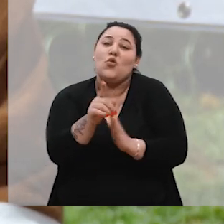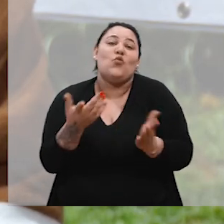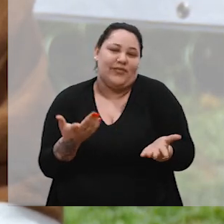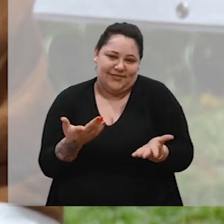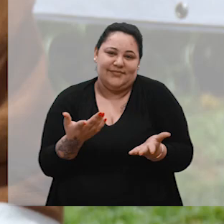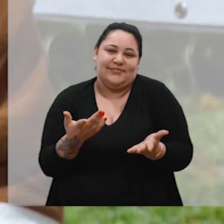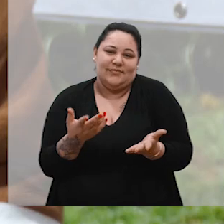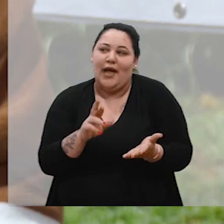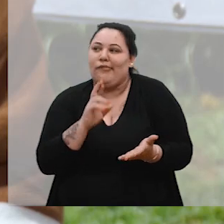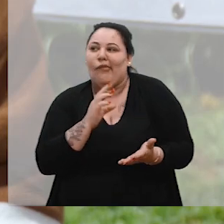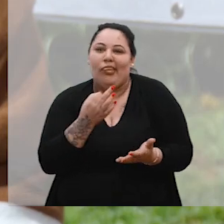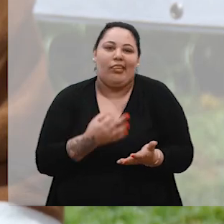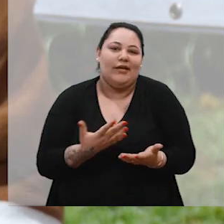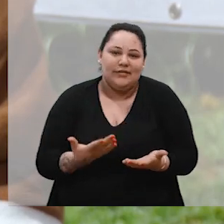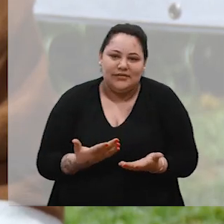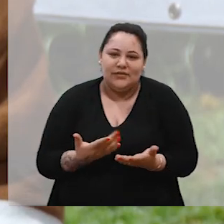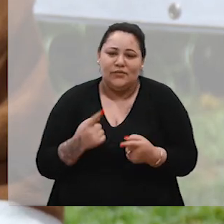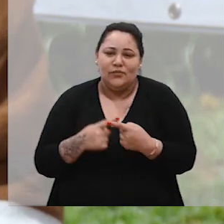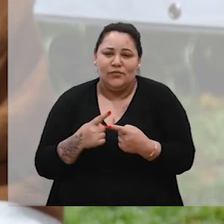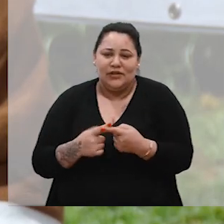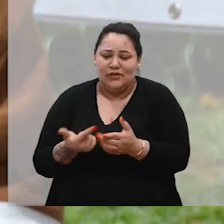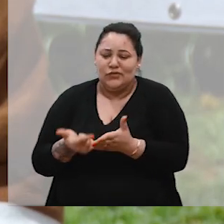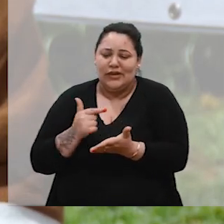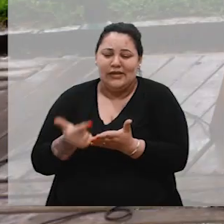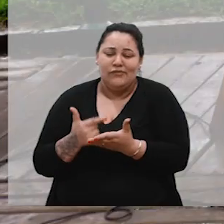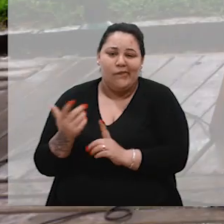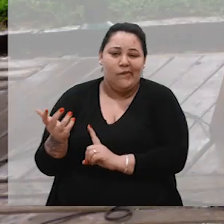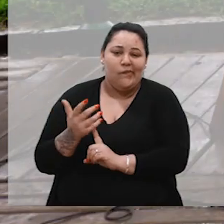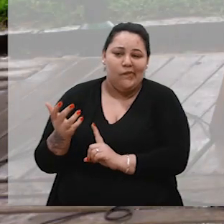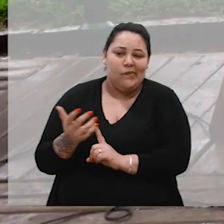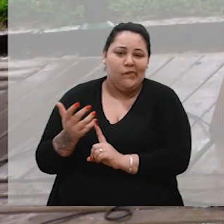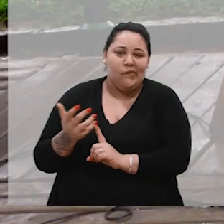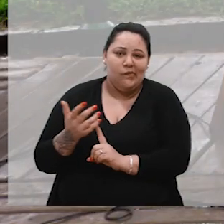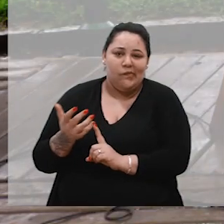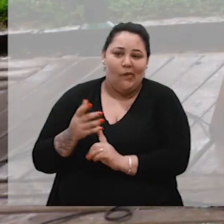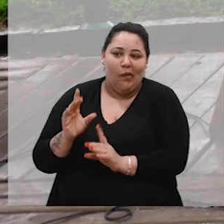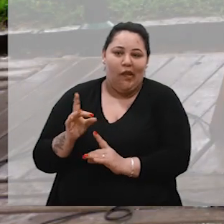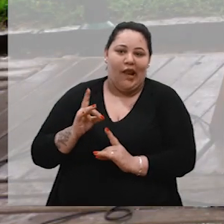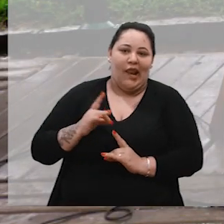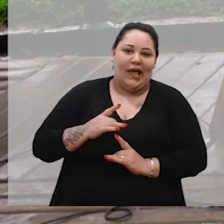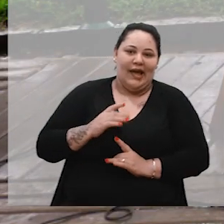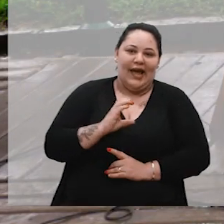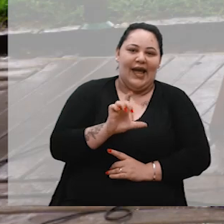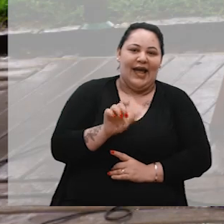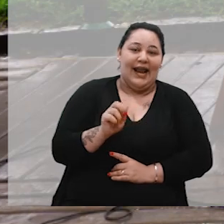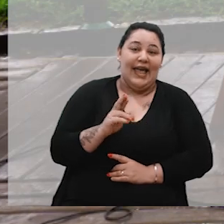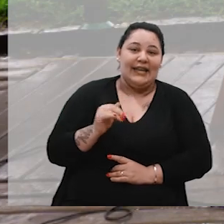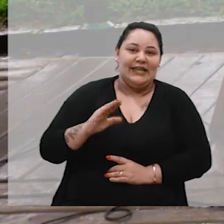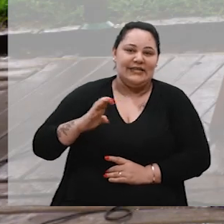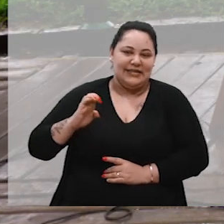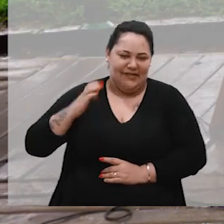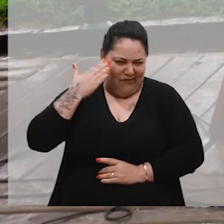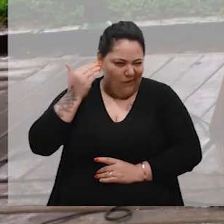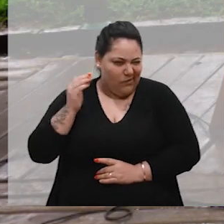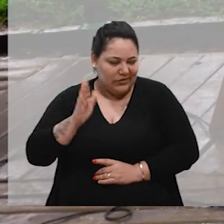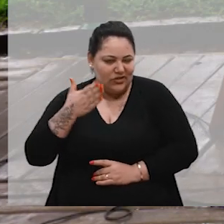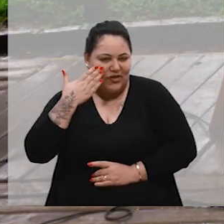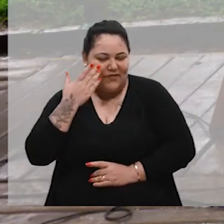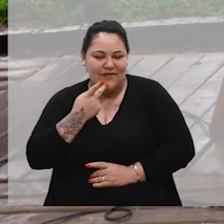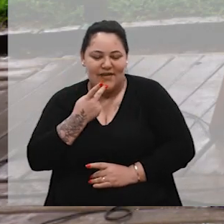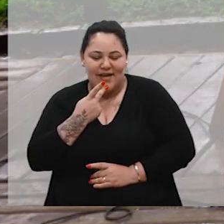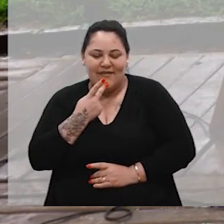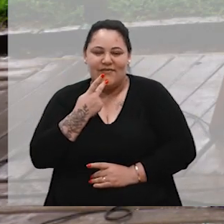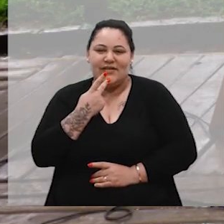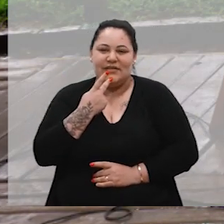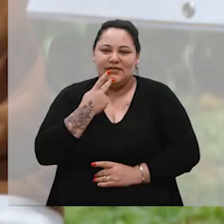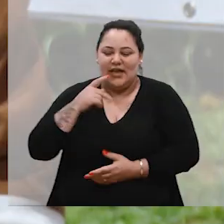pergunta. Os livros meio que se impõem na vida da gente. A Clarice Lispector já dizia isso, né? Que